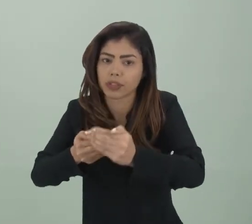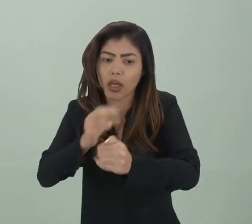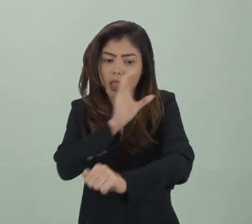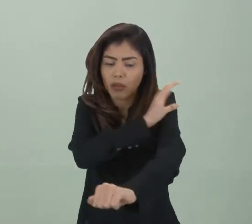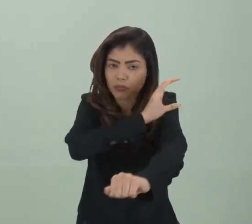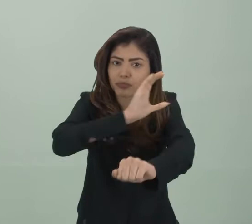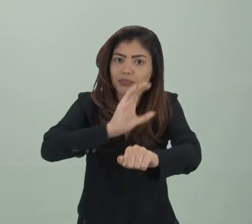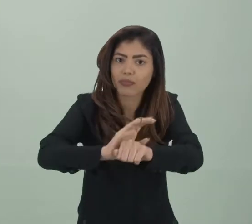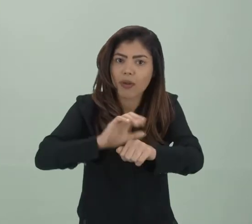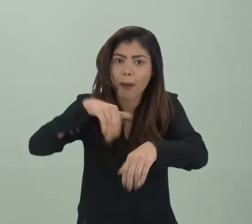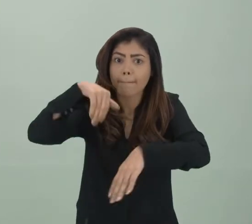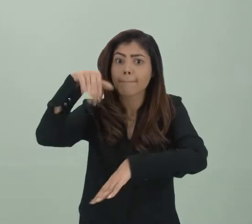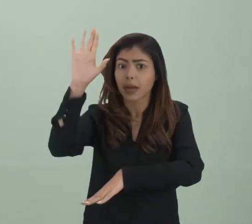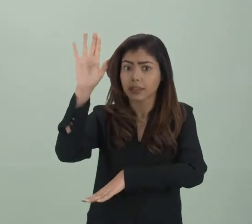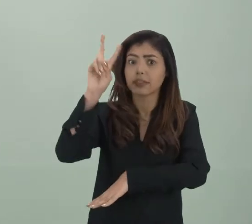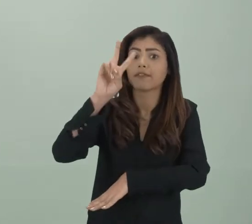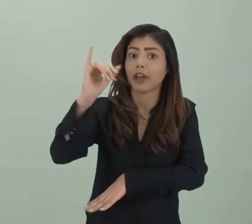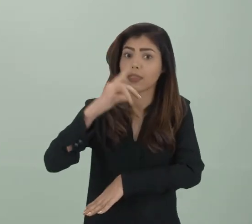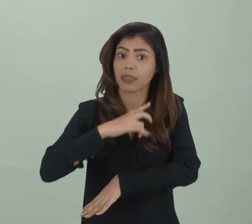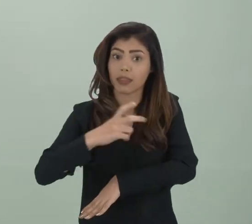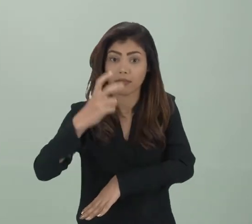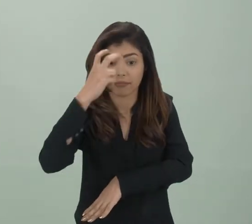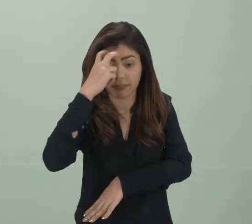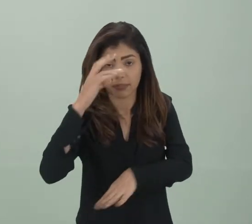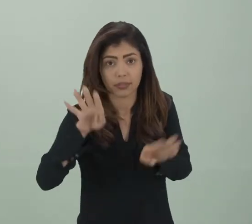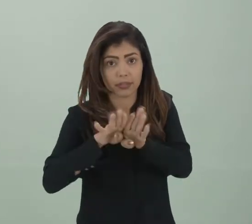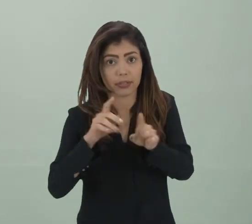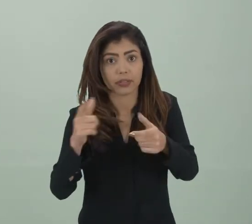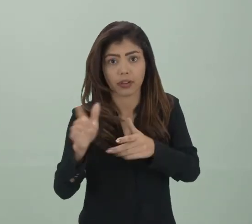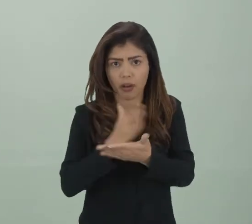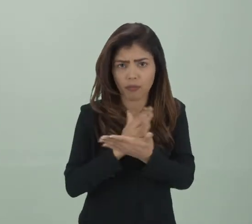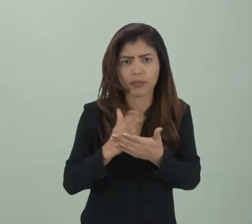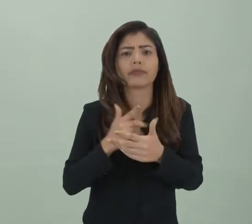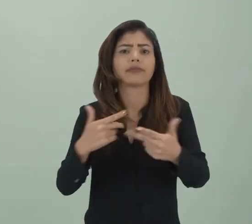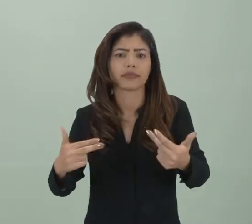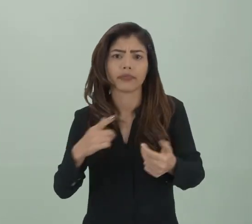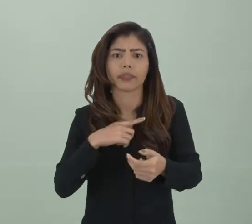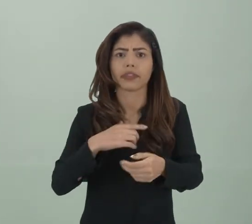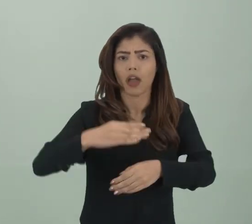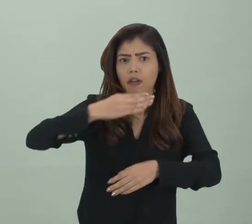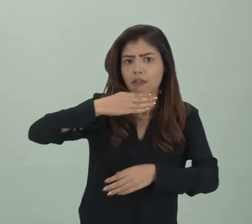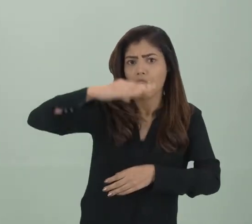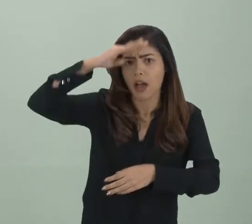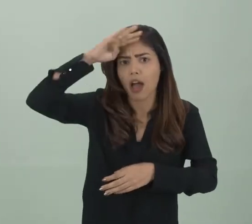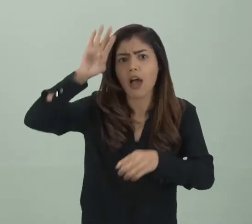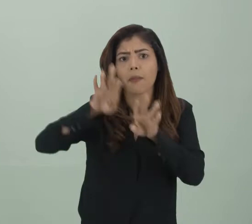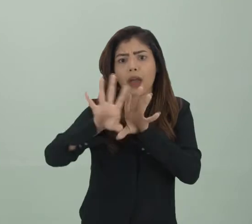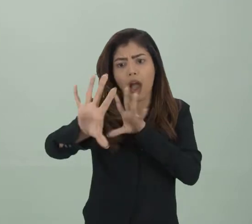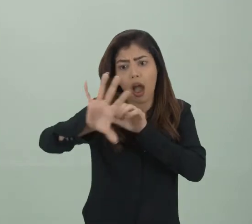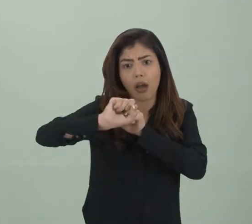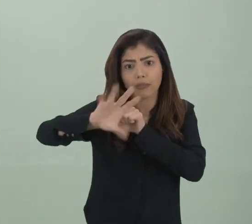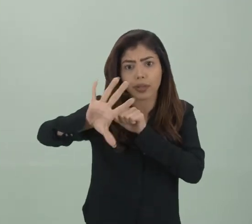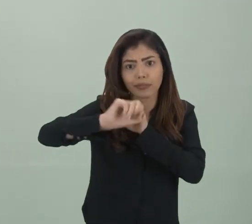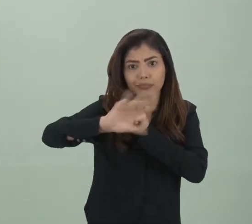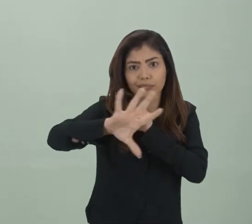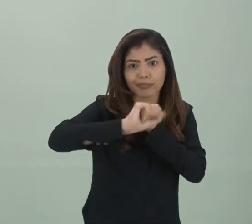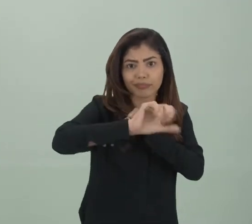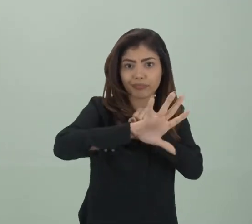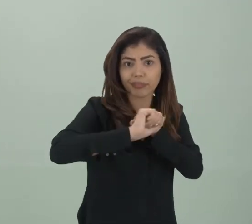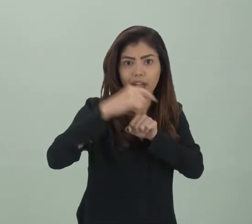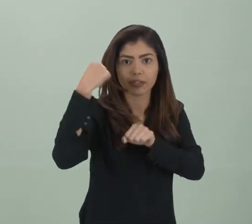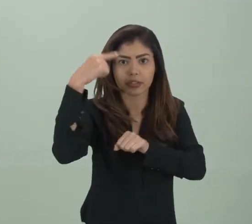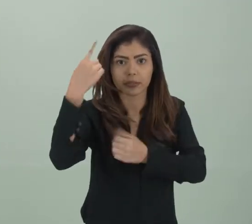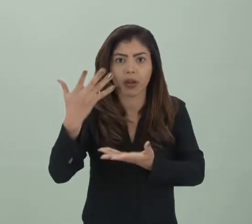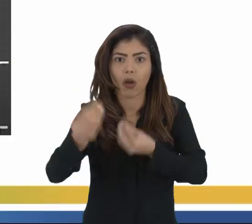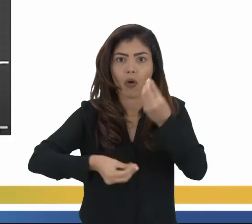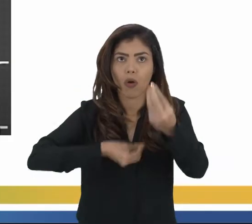cultura, mais coisa dela nós adquirimos. Então, algumas palavras do árabe foram adquiridos pelos